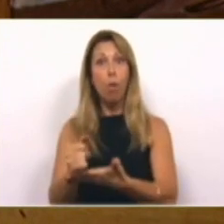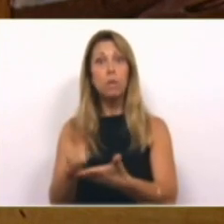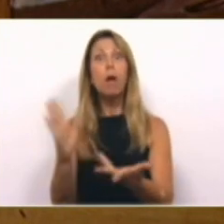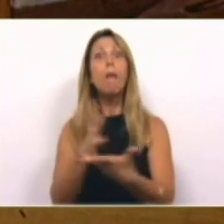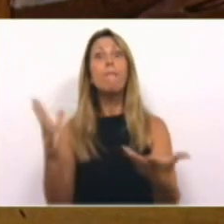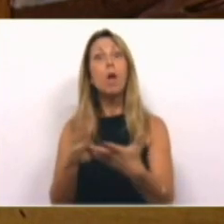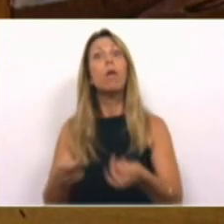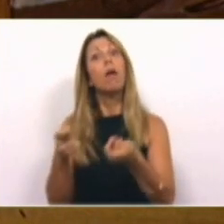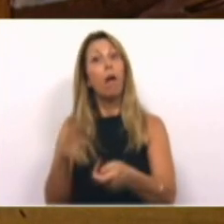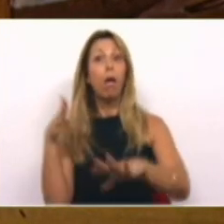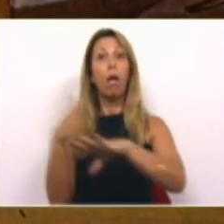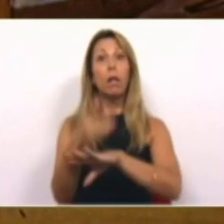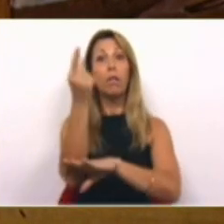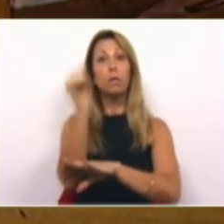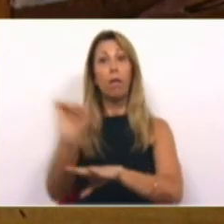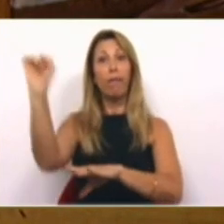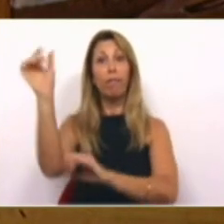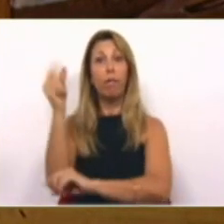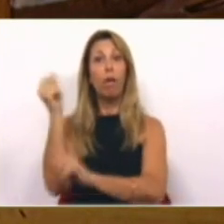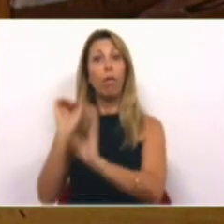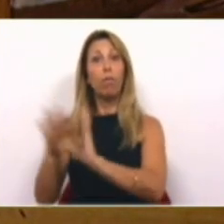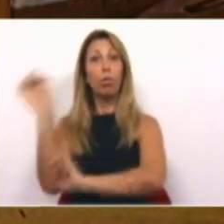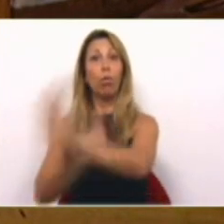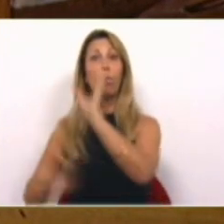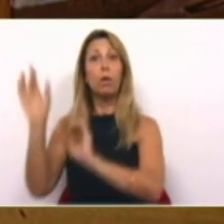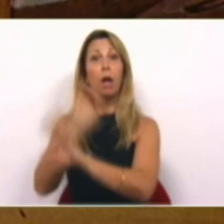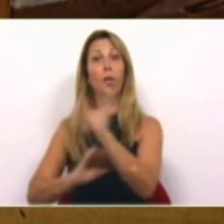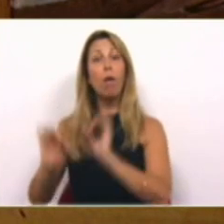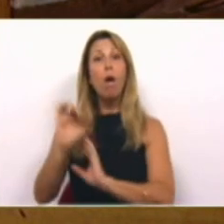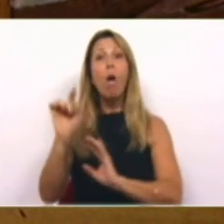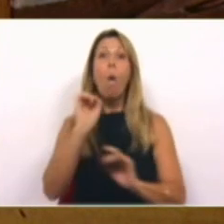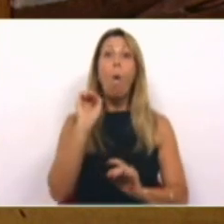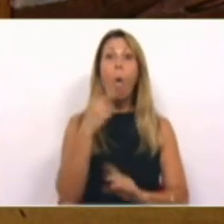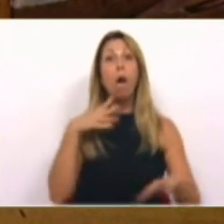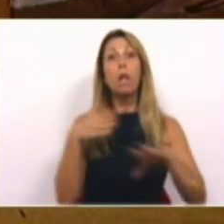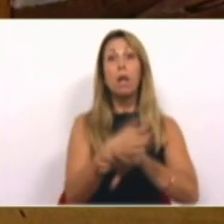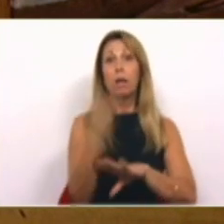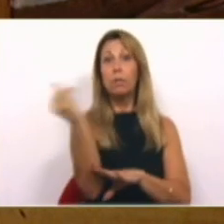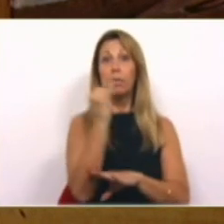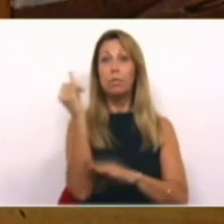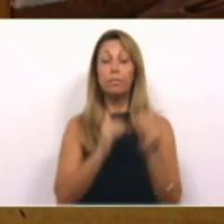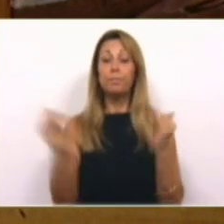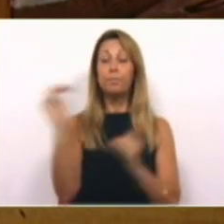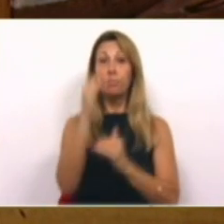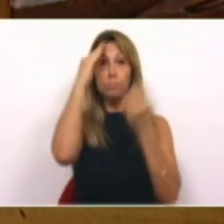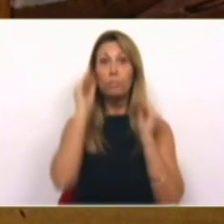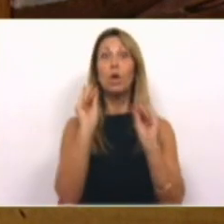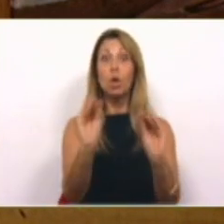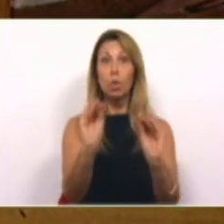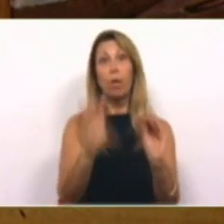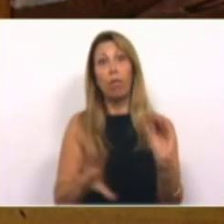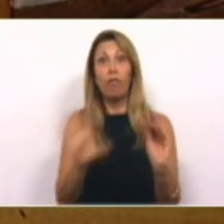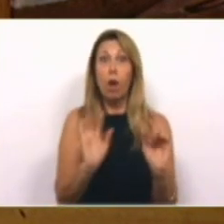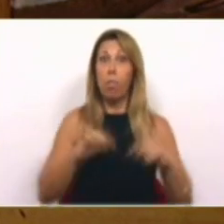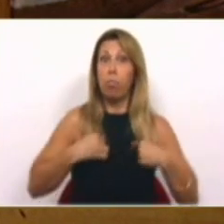maioritariamente ou por fundos comunitários europeus ou diretamente pelas instituições de ensino superior com mecanismos próprios.